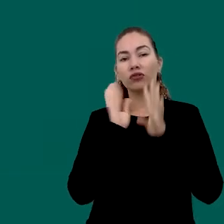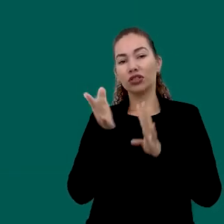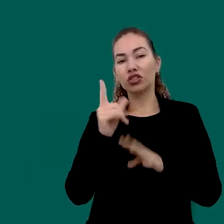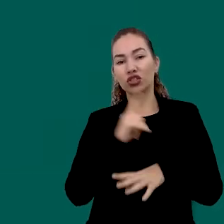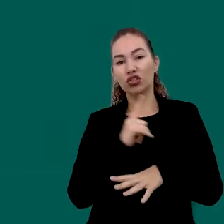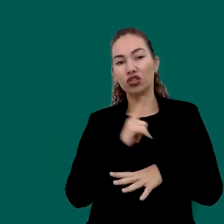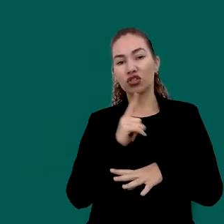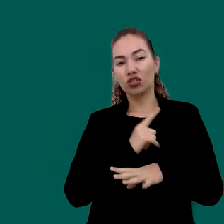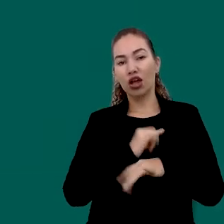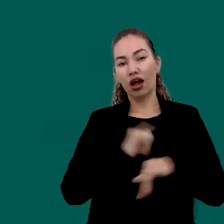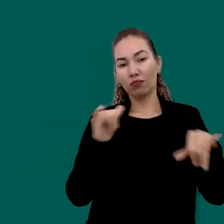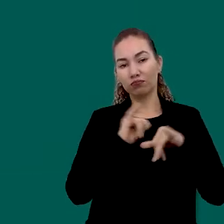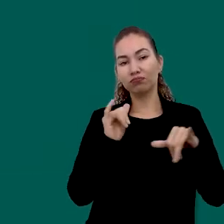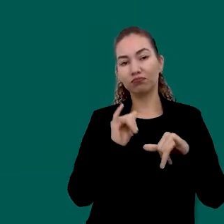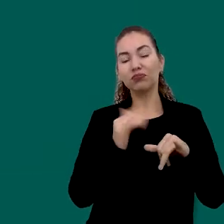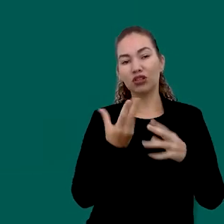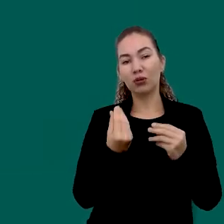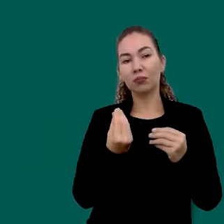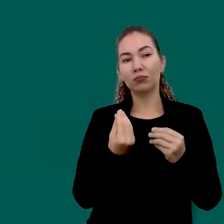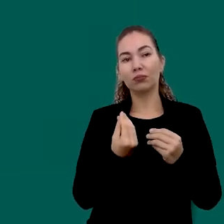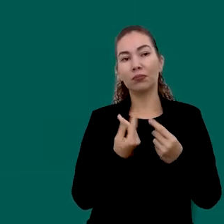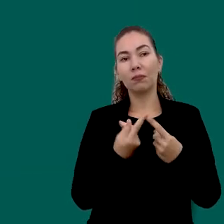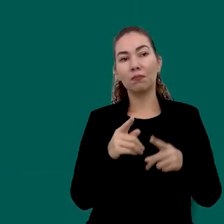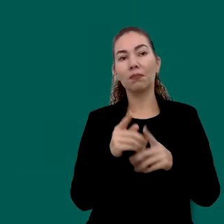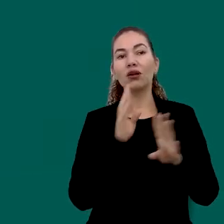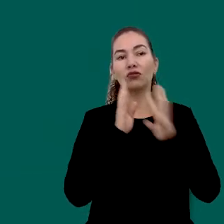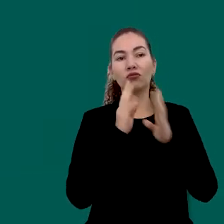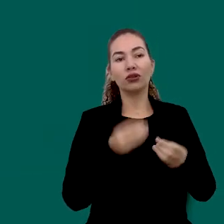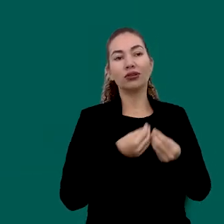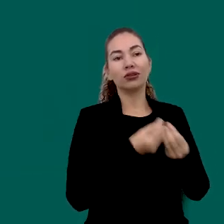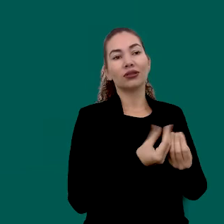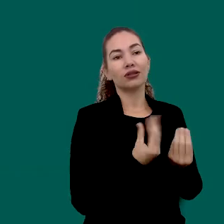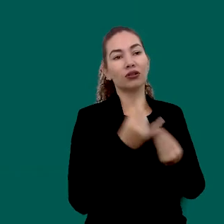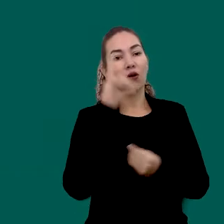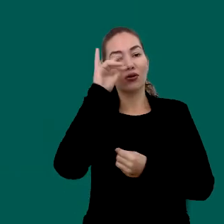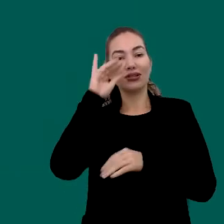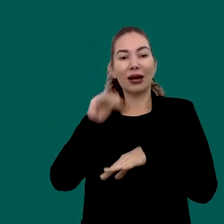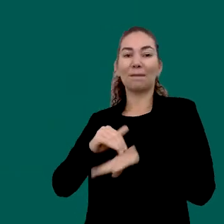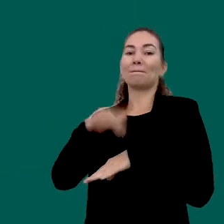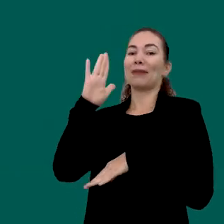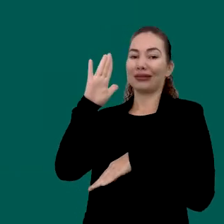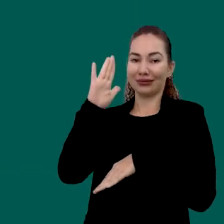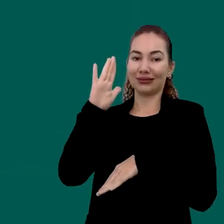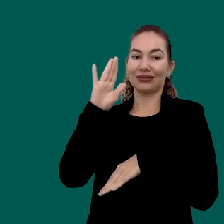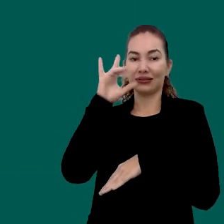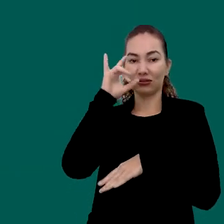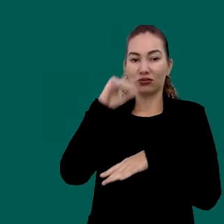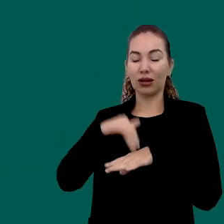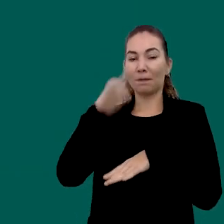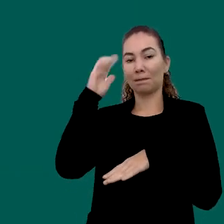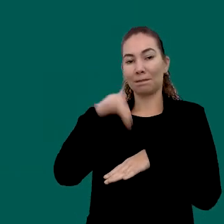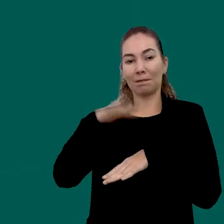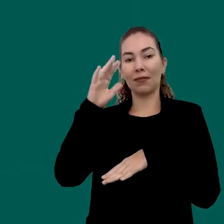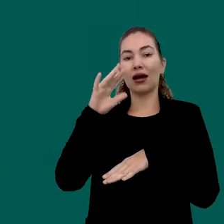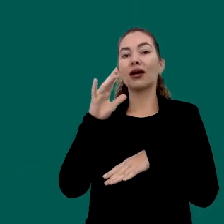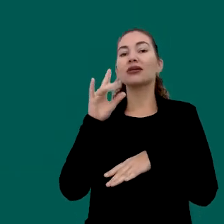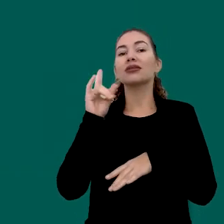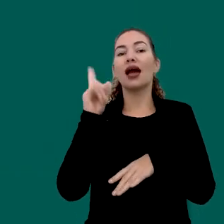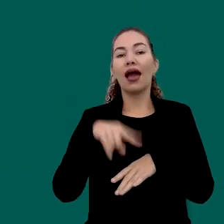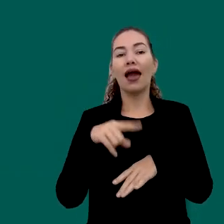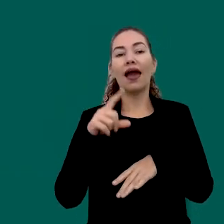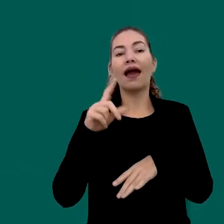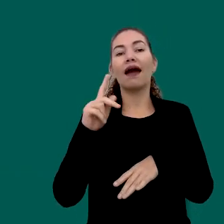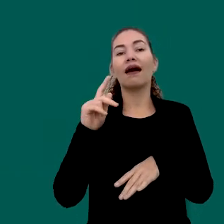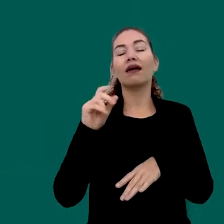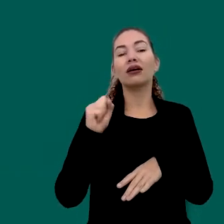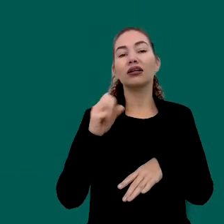tinha estourado há bastante tempo, só que o Facebook hoje ele não entrega tanto quanto o Instagram. E o Instagram é o que entrega muito os stories. Então,